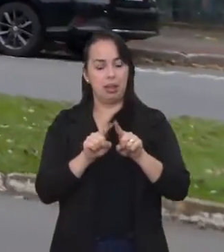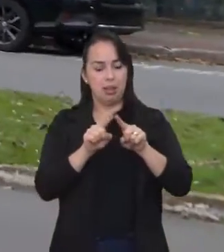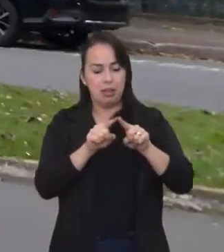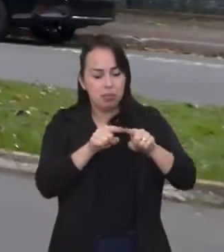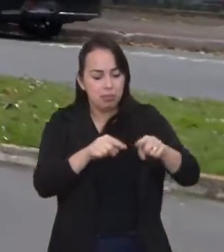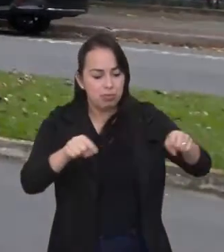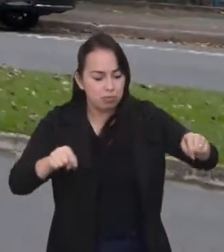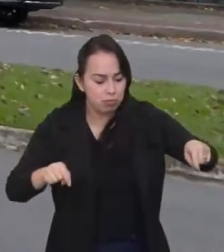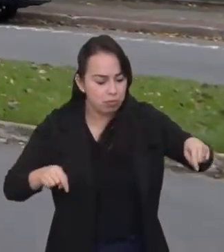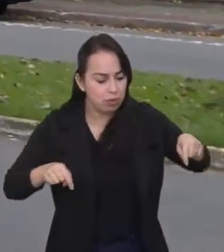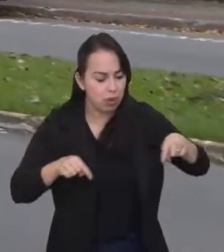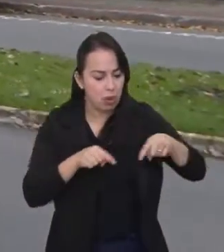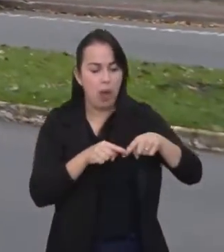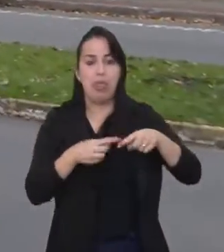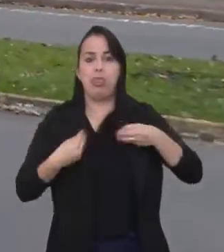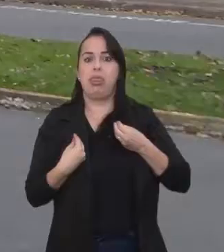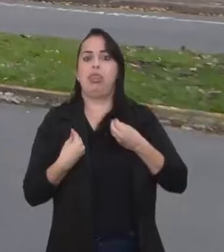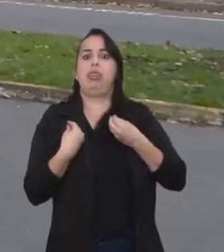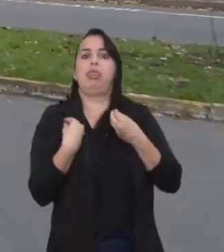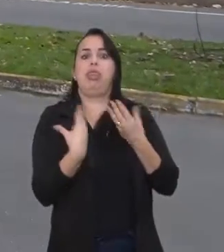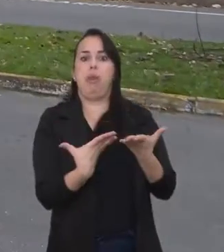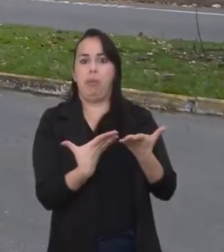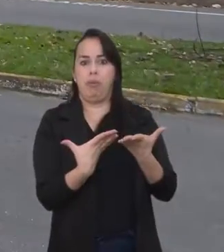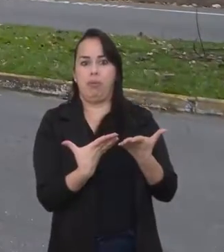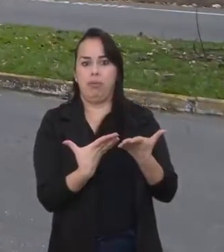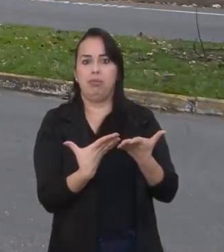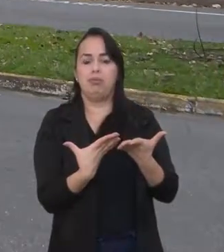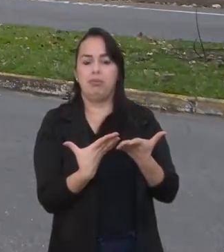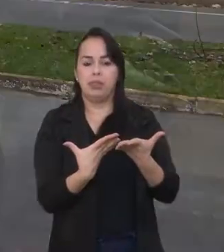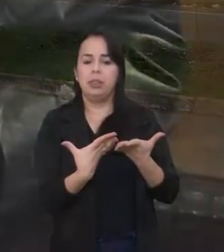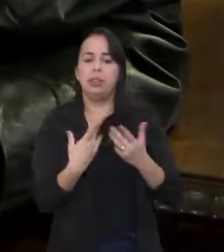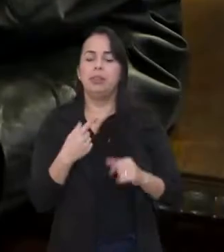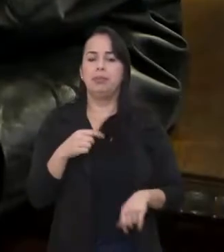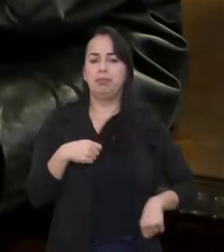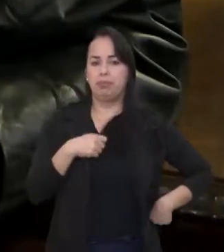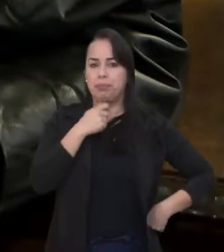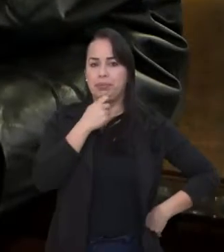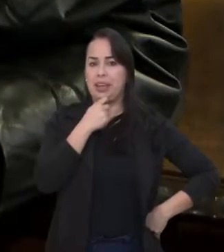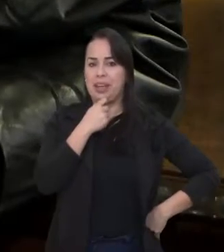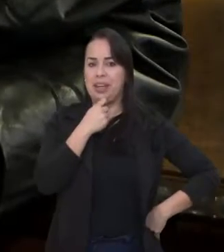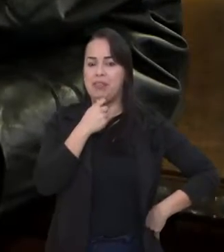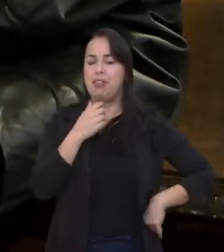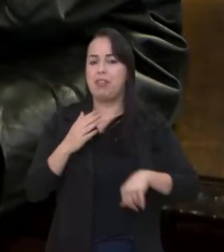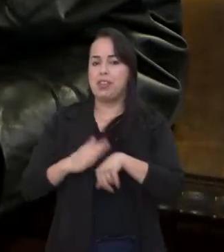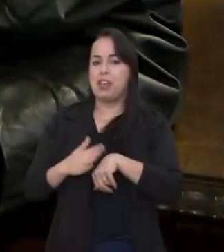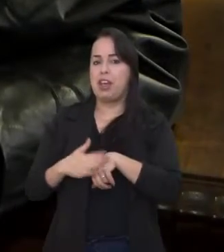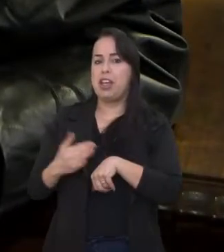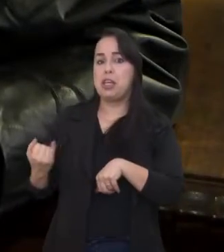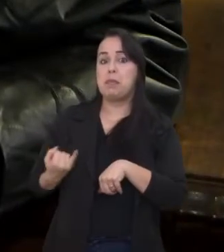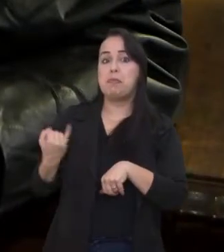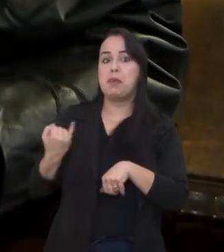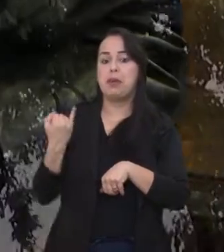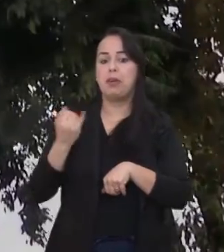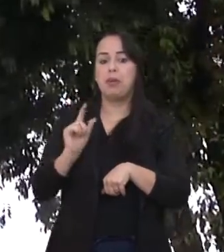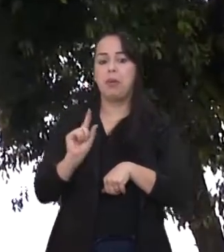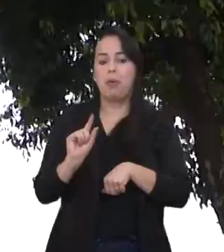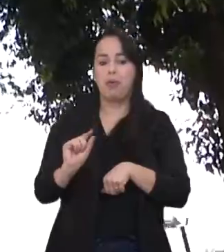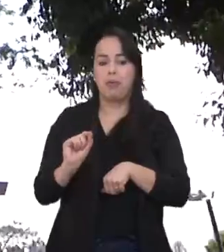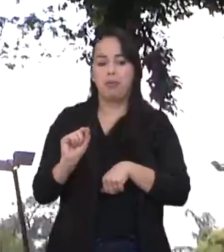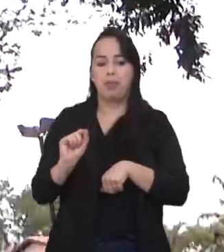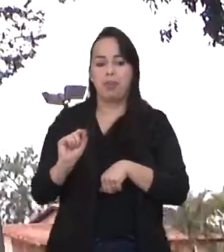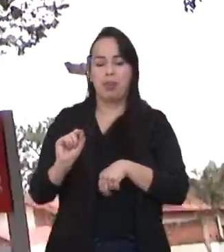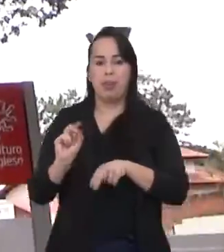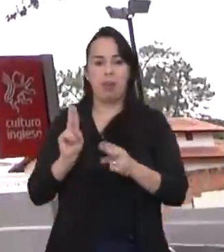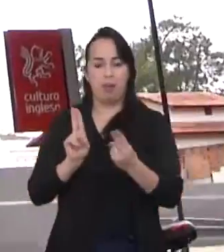quadra inteirinha para a escola técnica Everardo Passos. E falaram: vou fazer uma coisa importante. O que é?